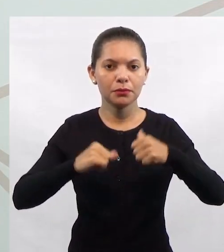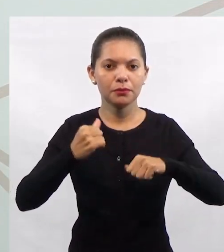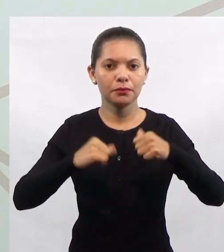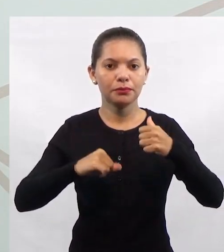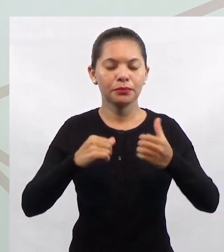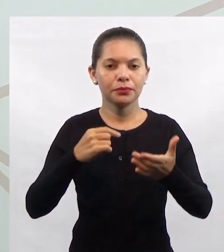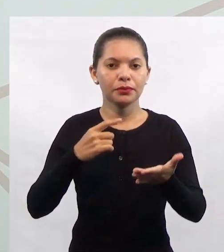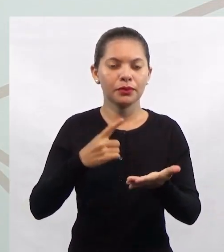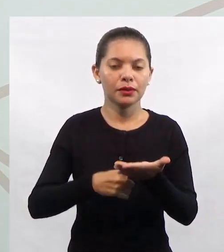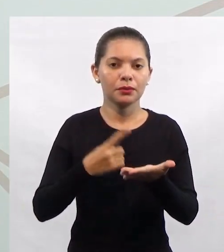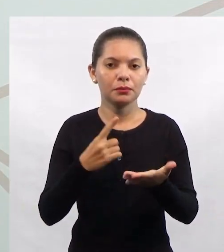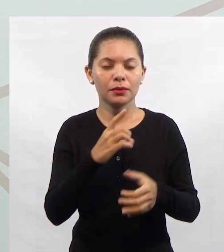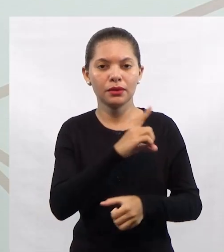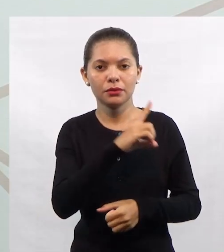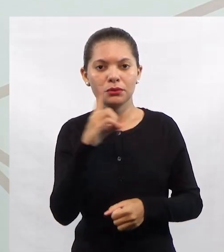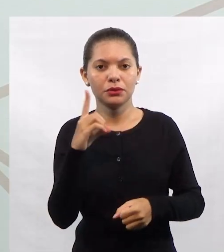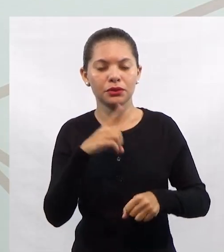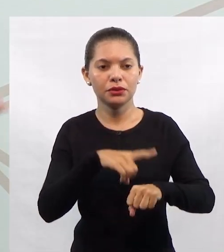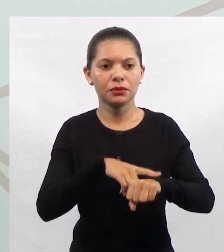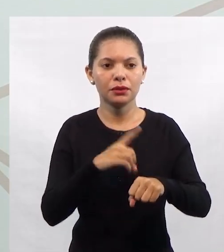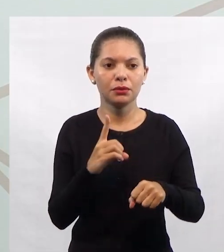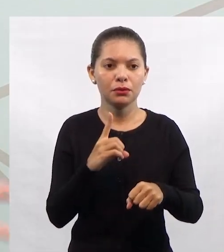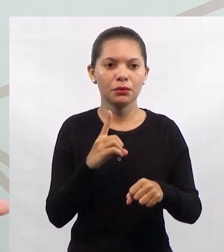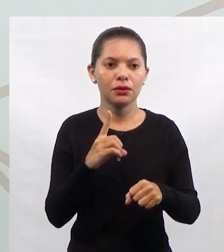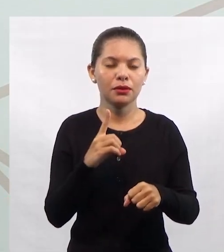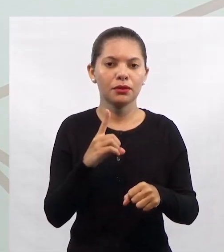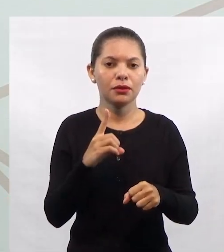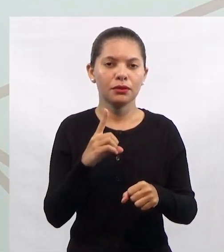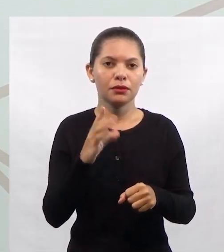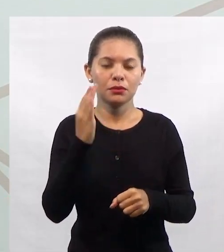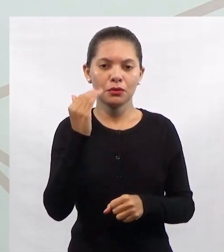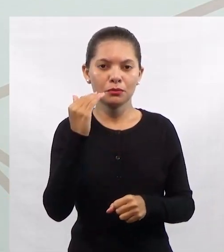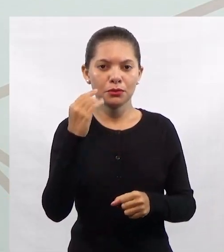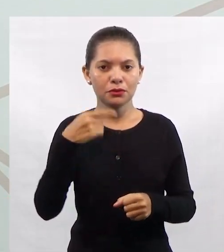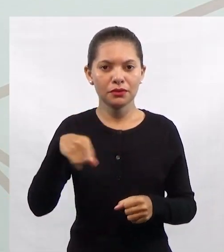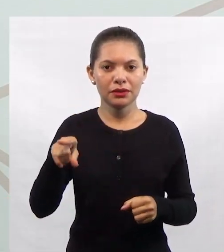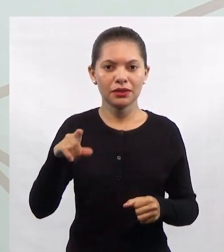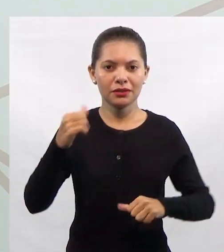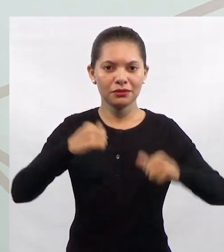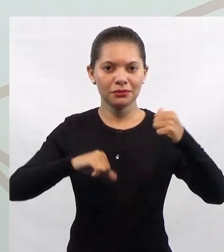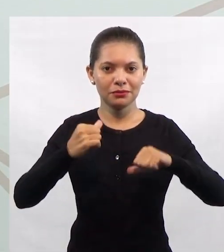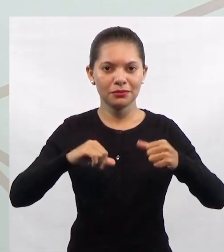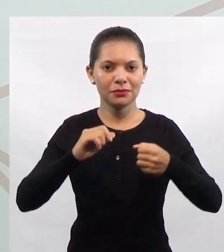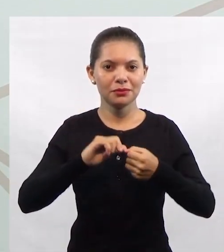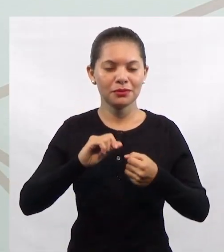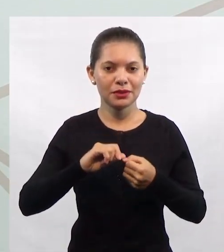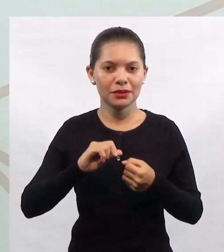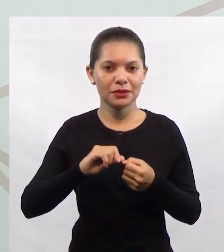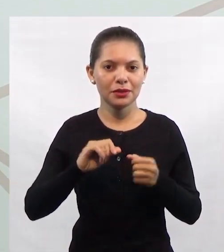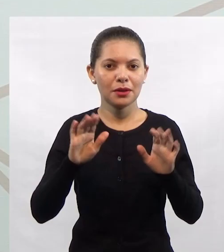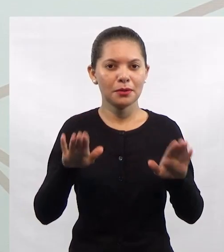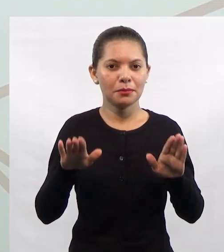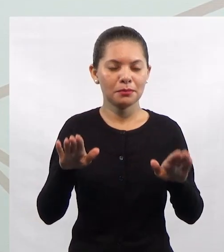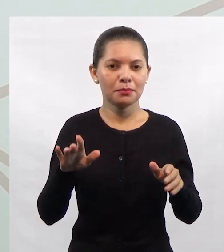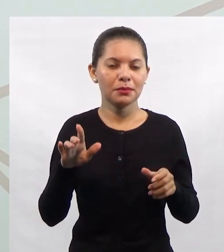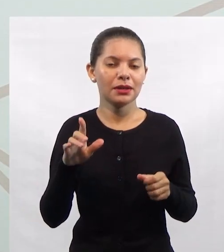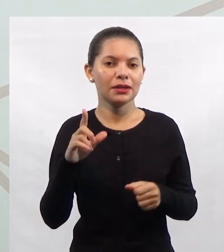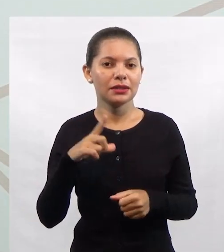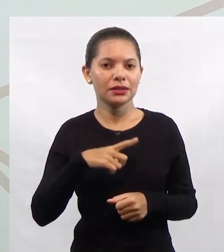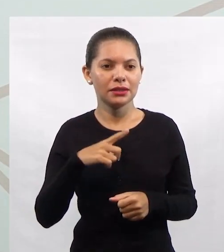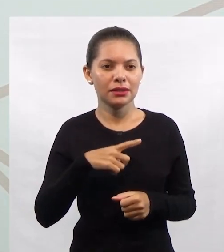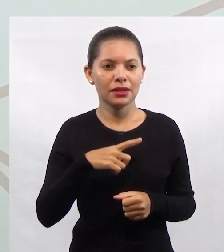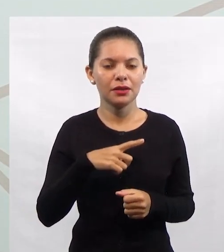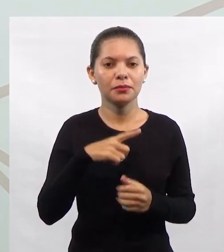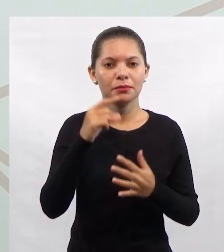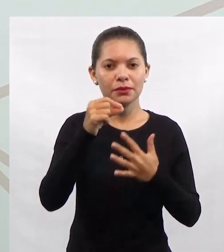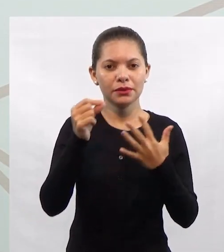o dia, marca um dia, um horário, de repente o horário do almoço, vai lá e faz a avaliação. Mas há um outro destaque